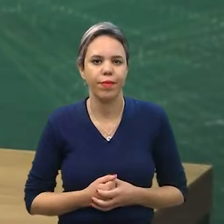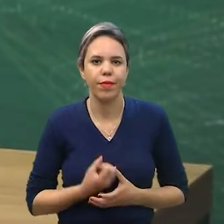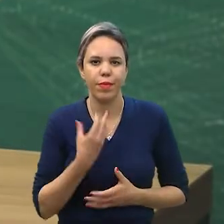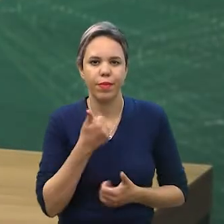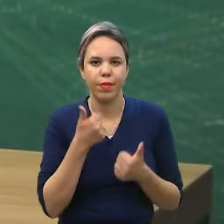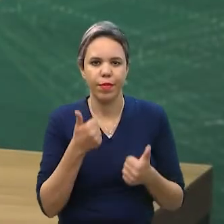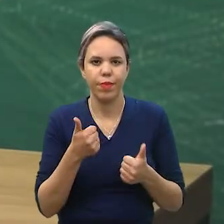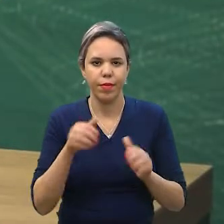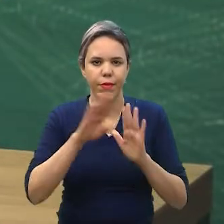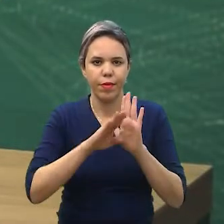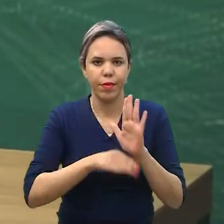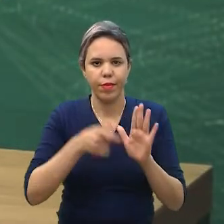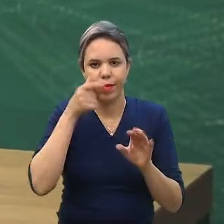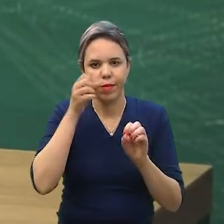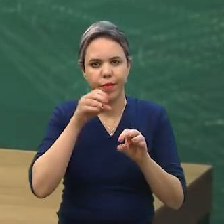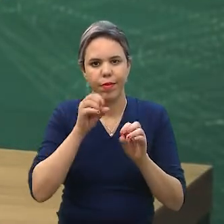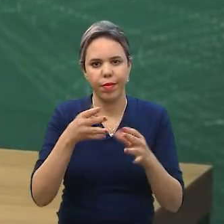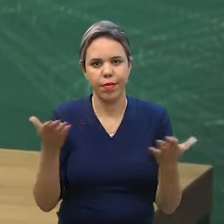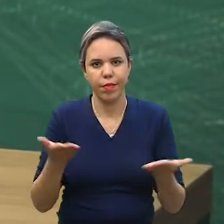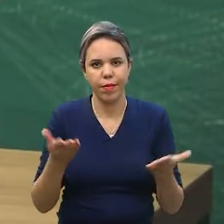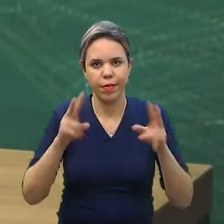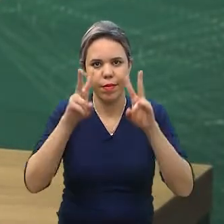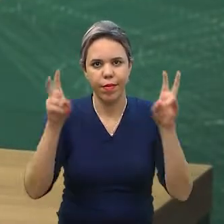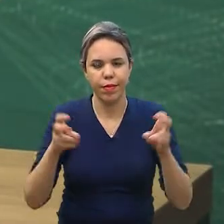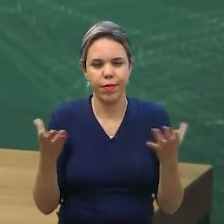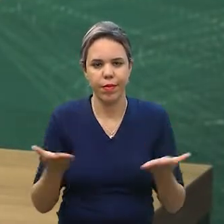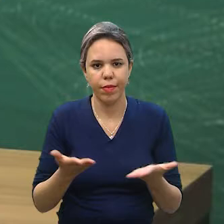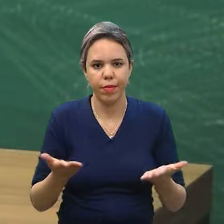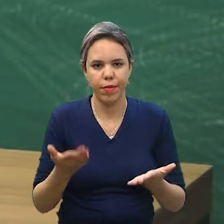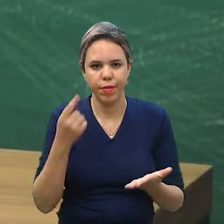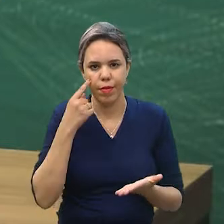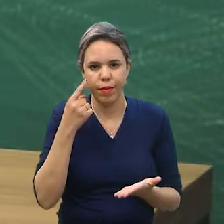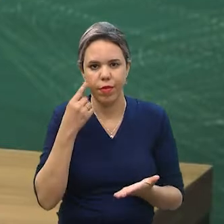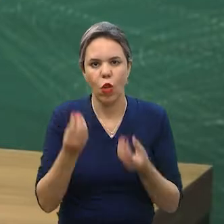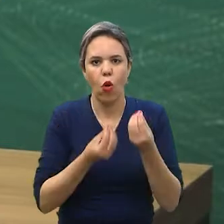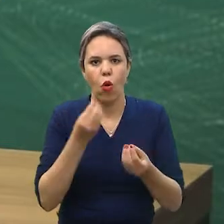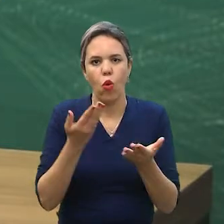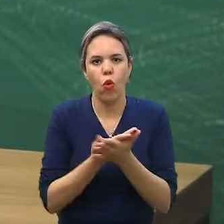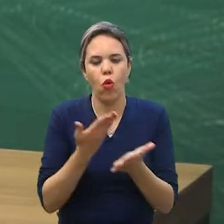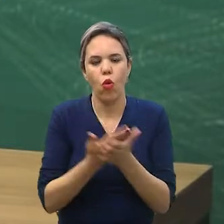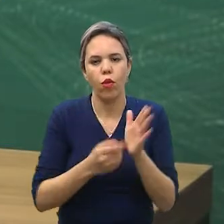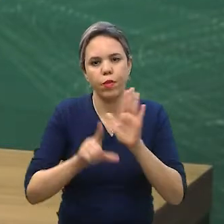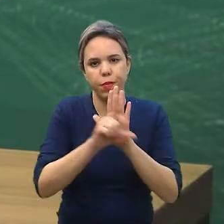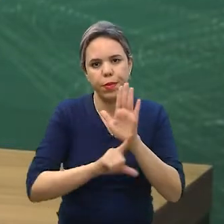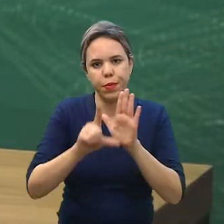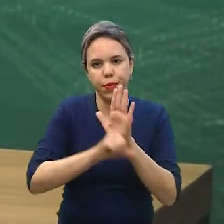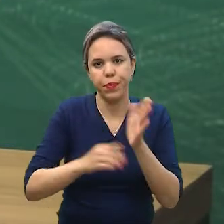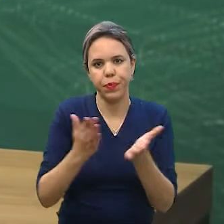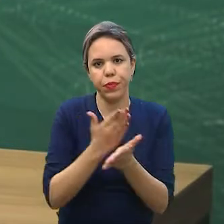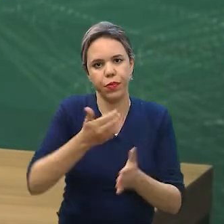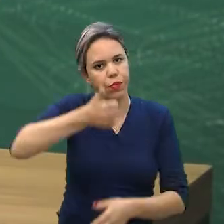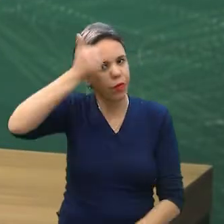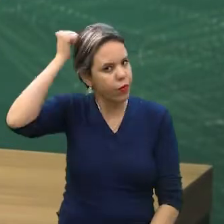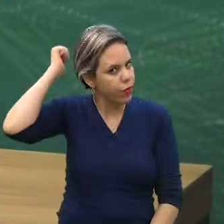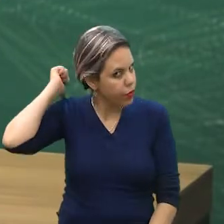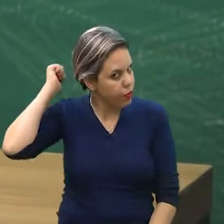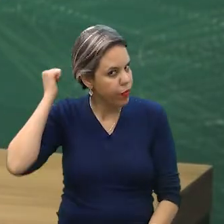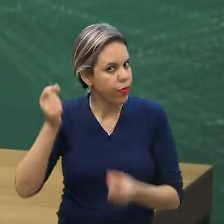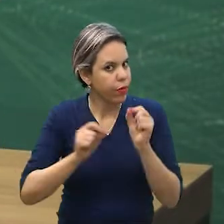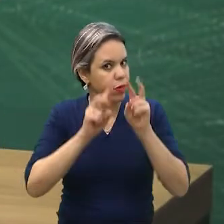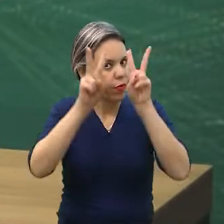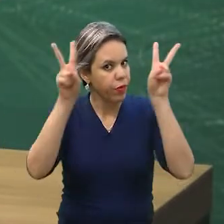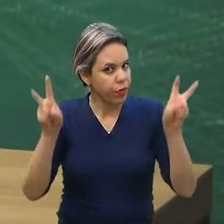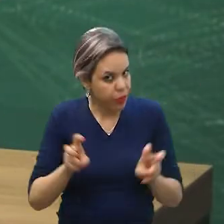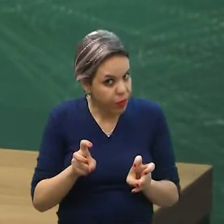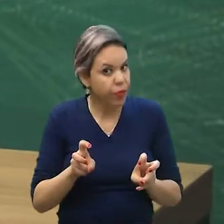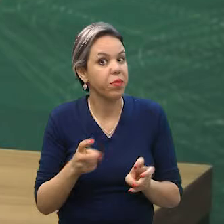Tudo bom, pessoal? É o quadro de Olho na Educação. Olha o tema de hoje. Olha só, como estudar obras literárias para o vestibular. É um